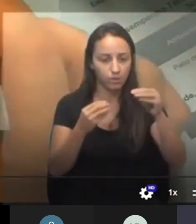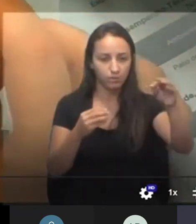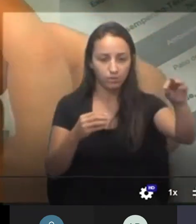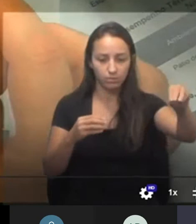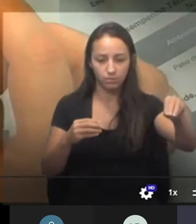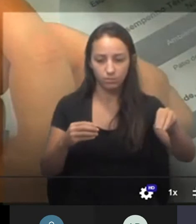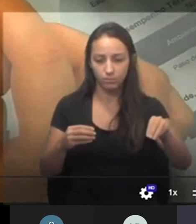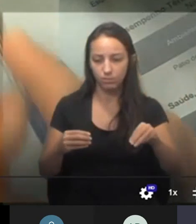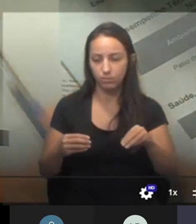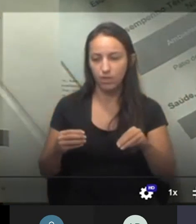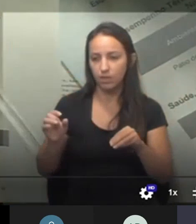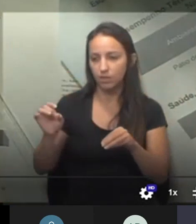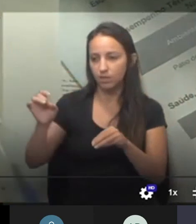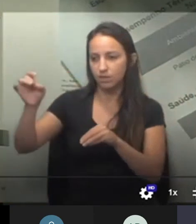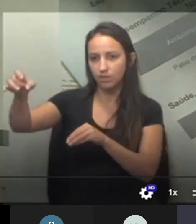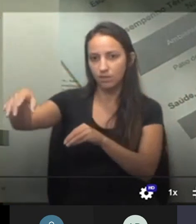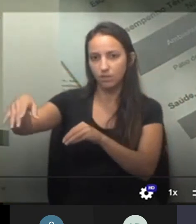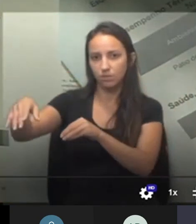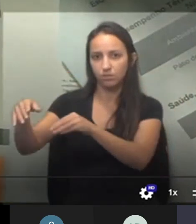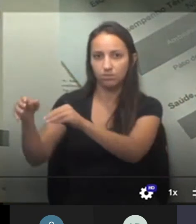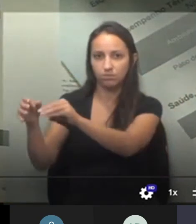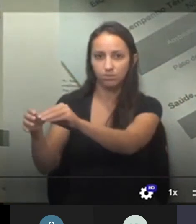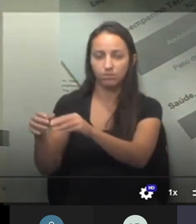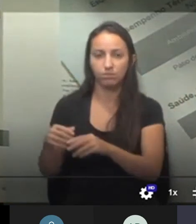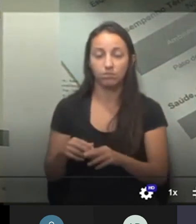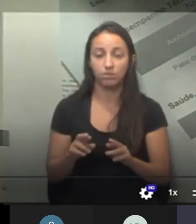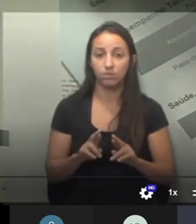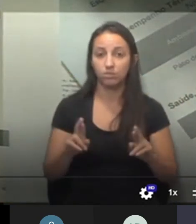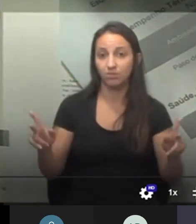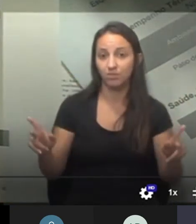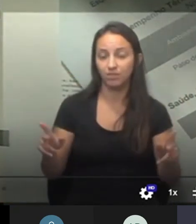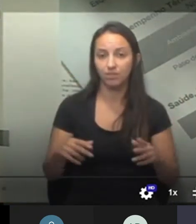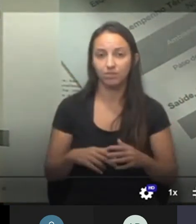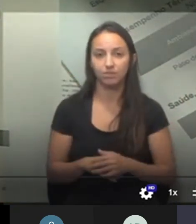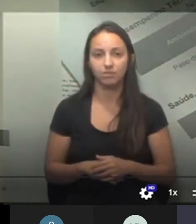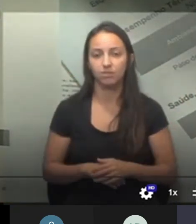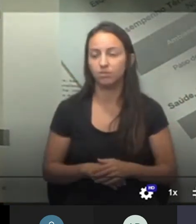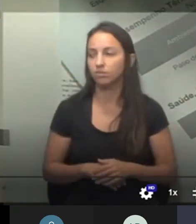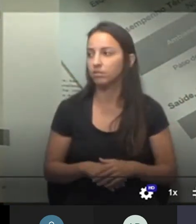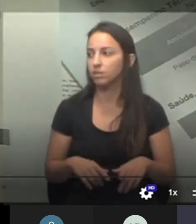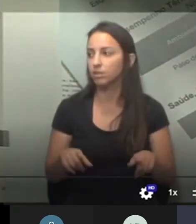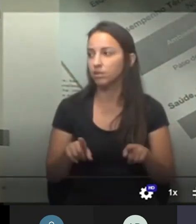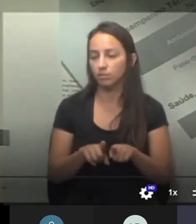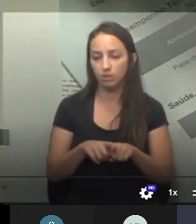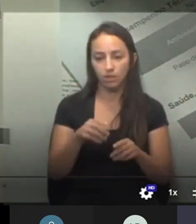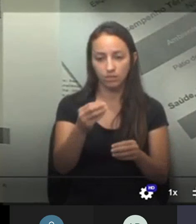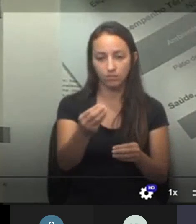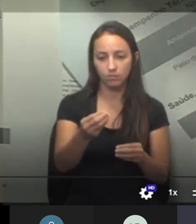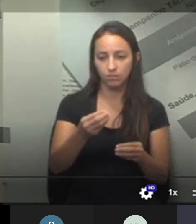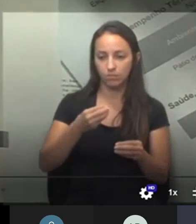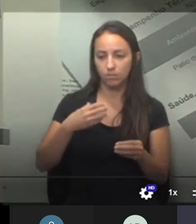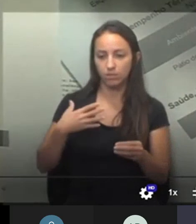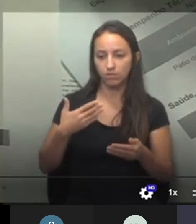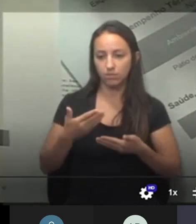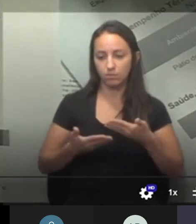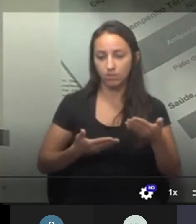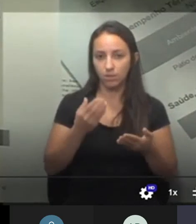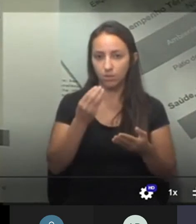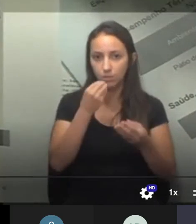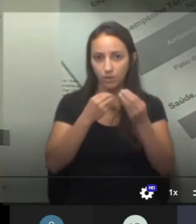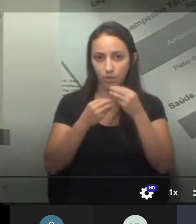sai lixo por aqui, tá certo? Completamente distintos os dois. Também sai alimento por aqui,